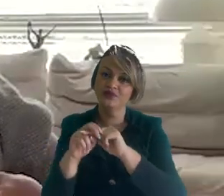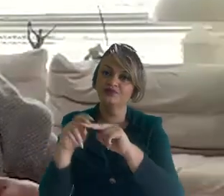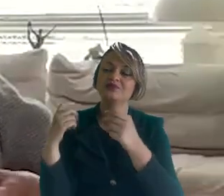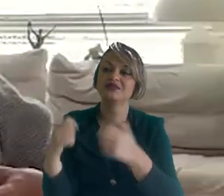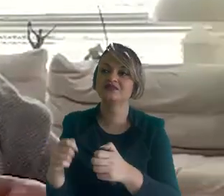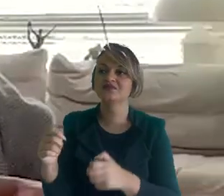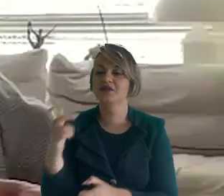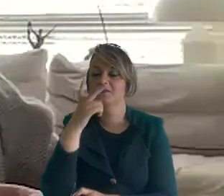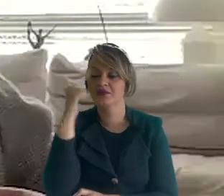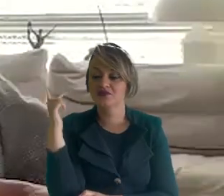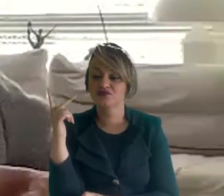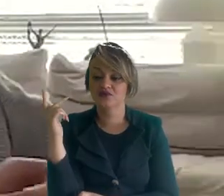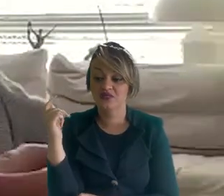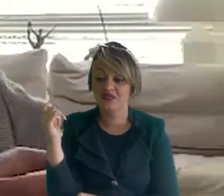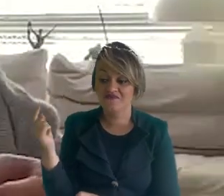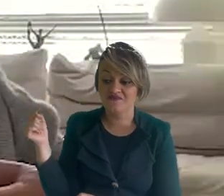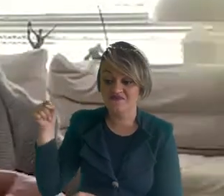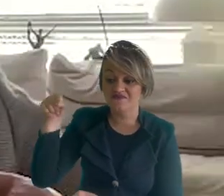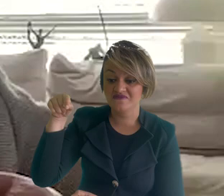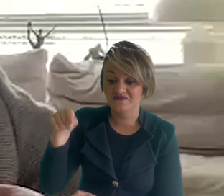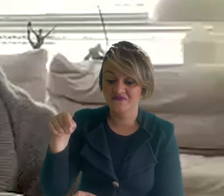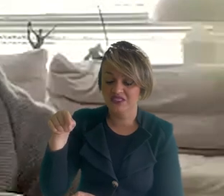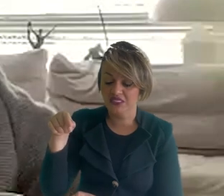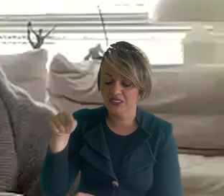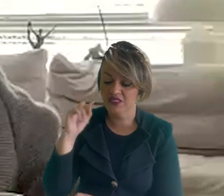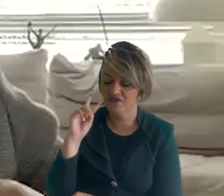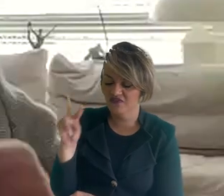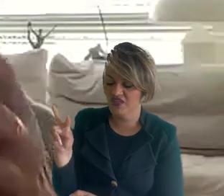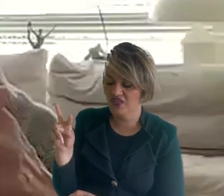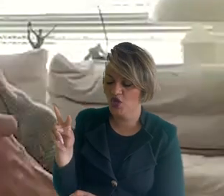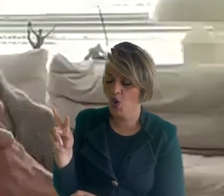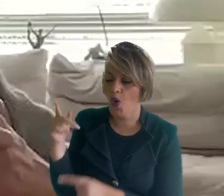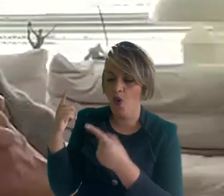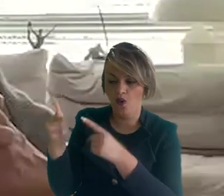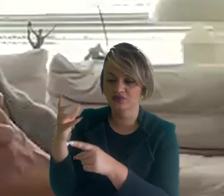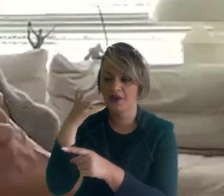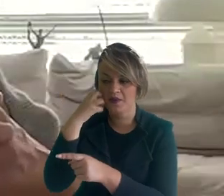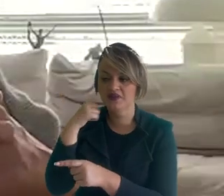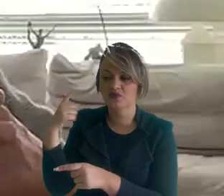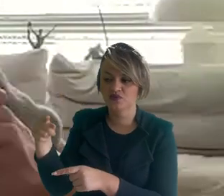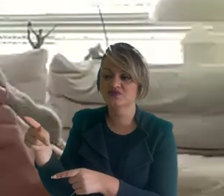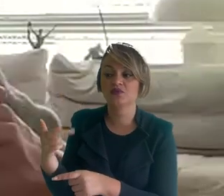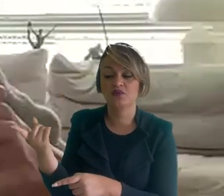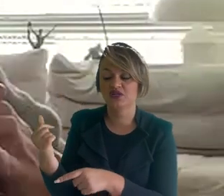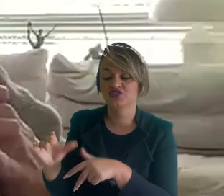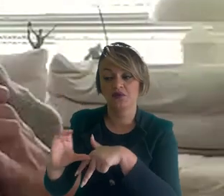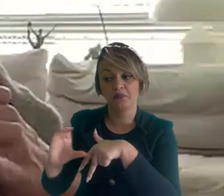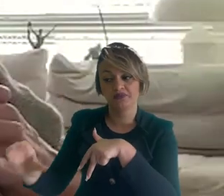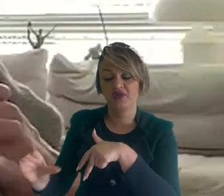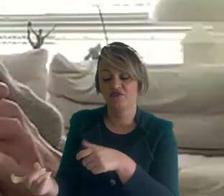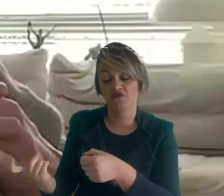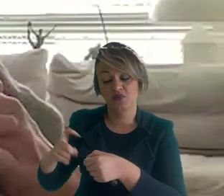de alguém de vir contra o patrimônio de outro para pedir indenização